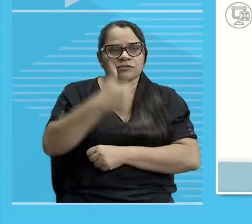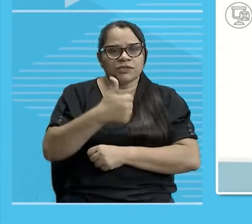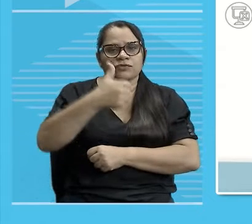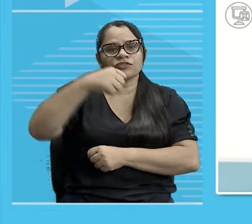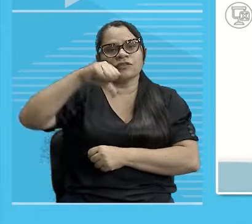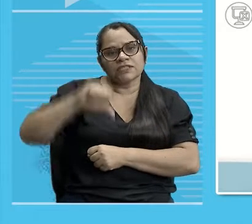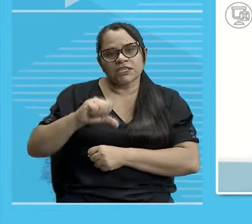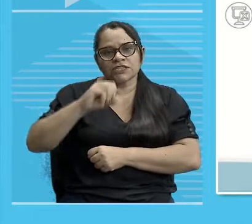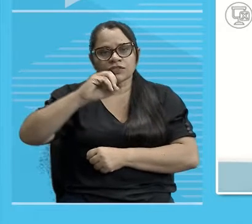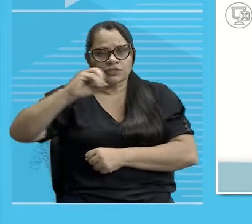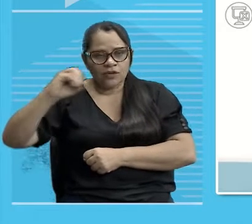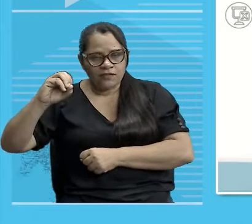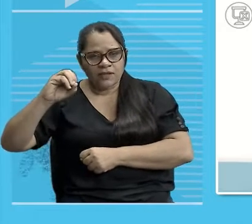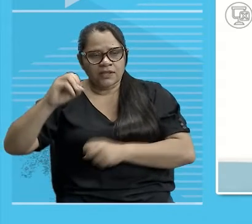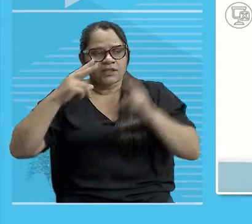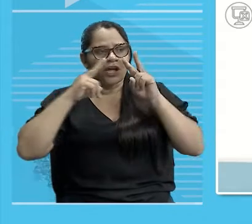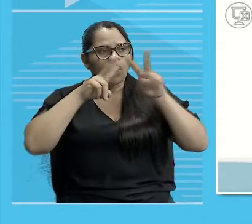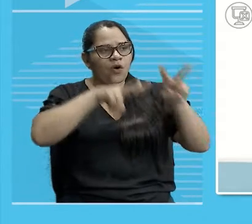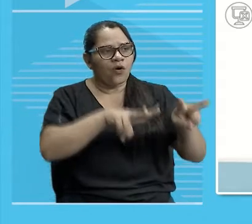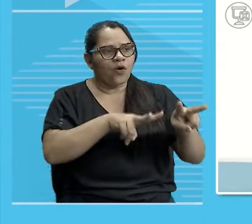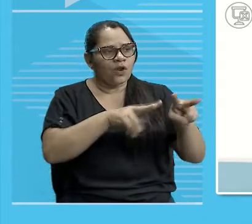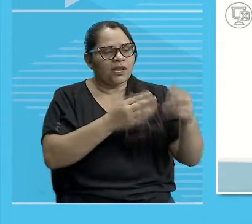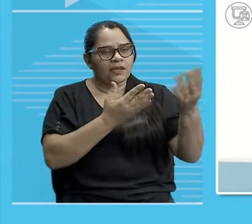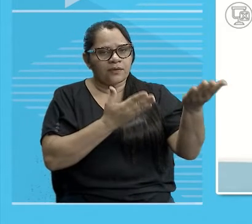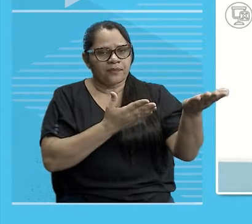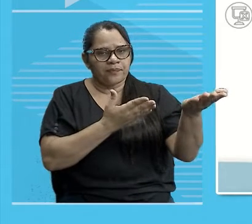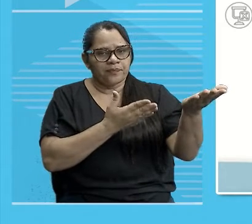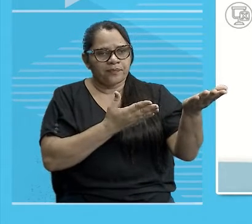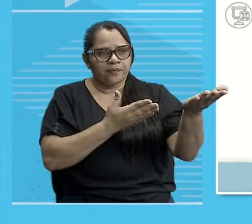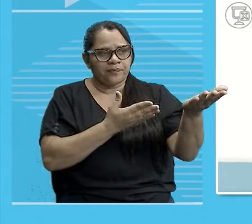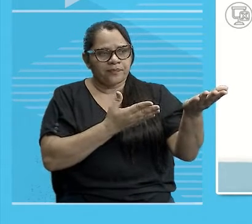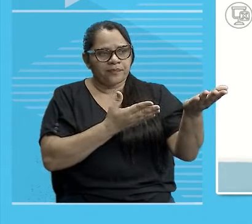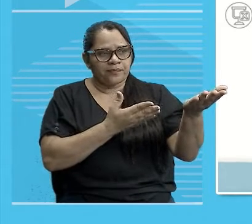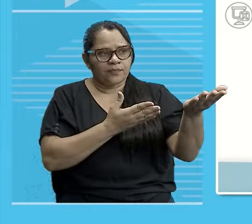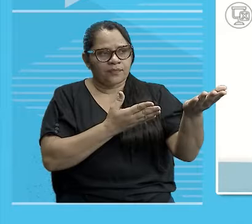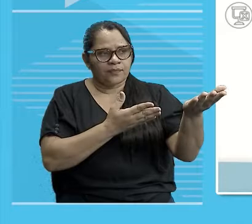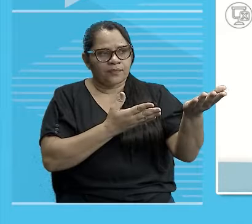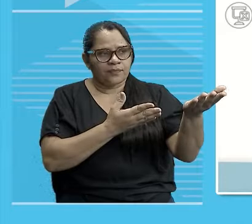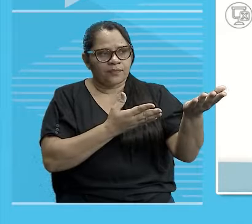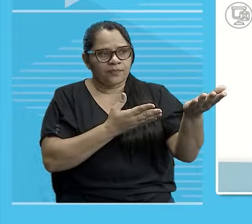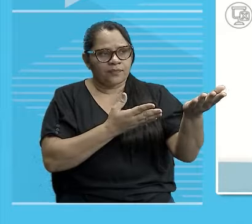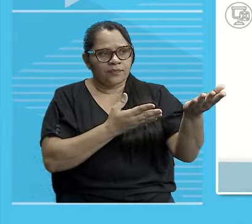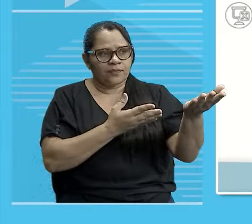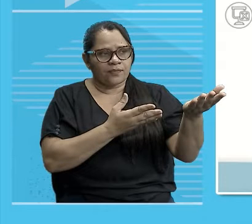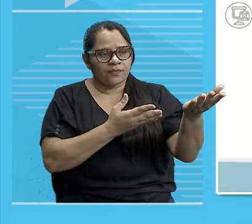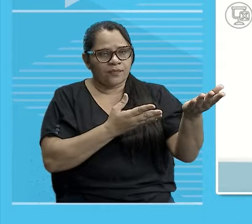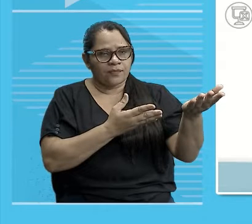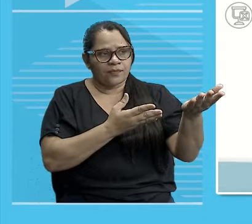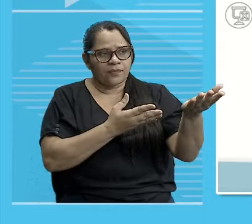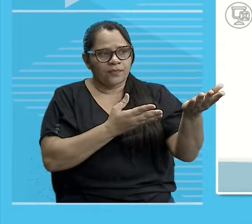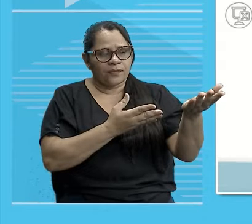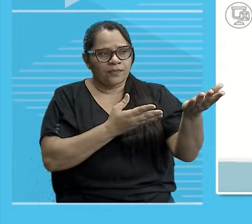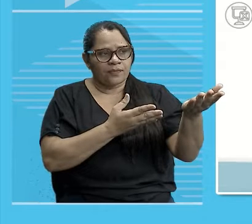dá uma olhada na oferta de trabalho